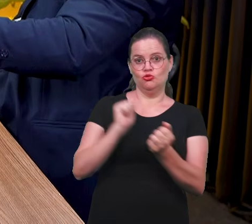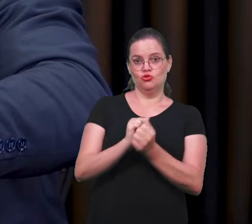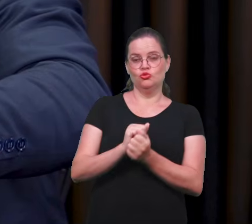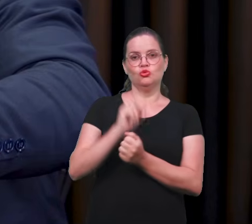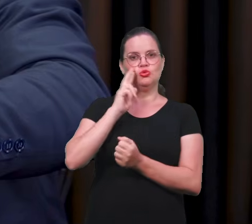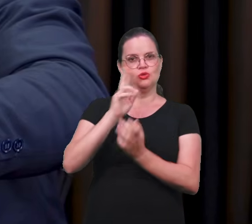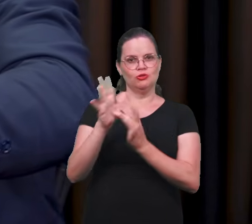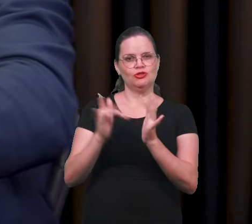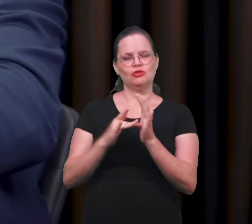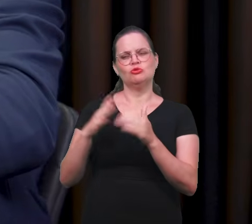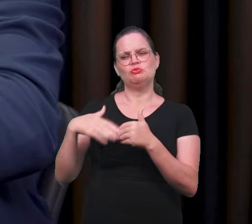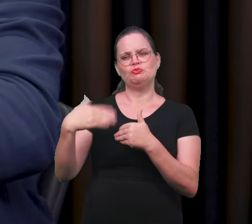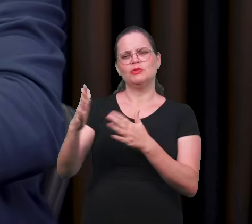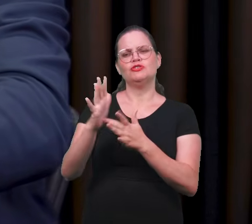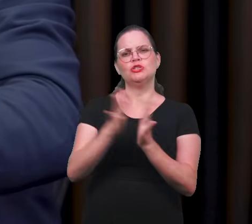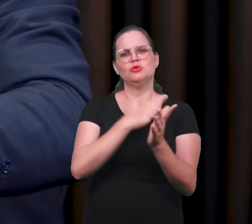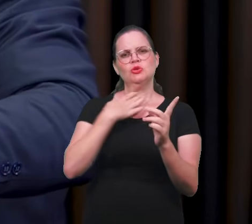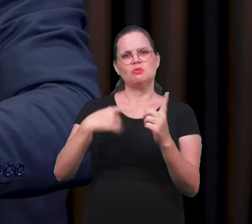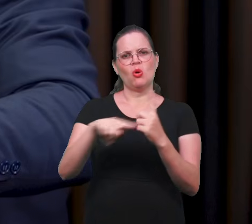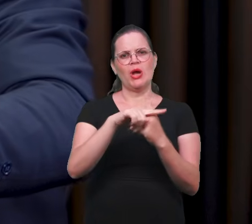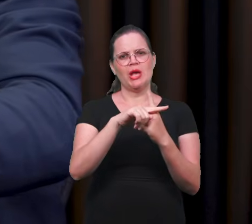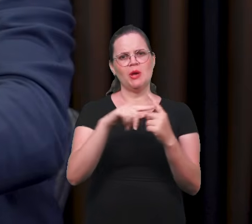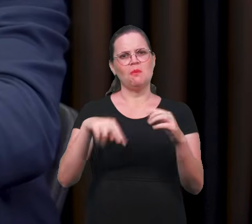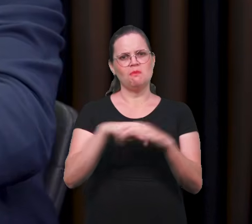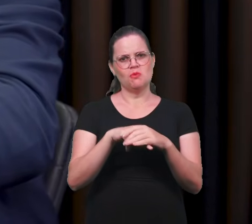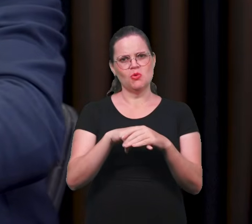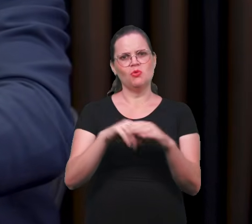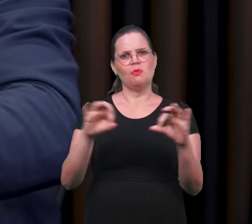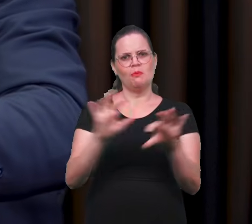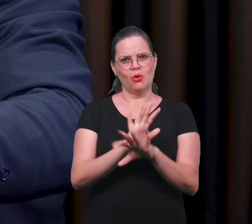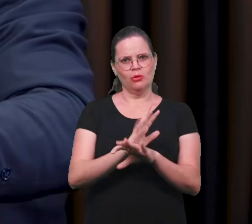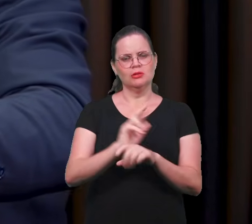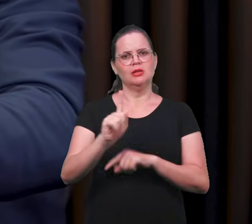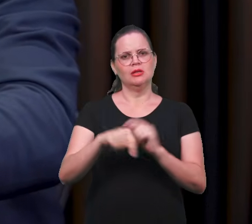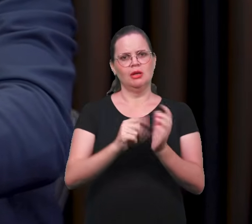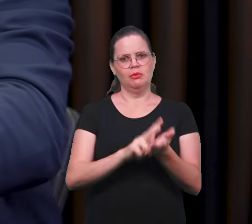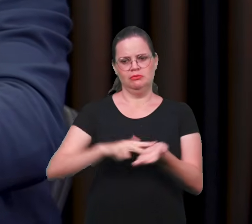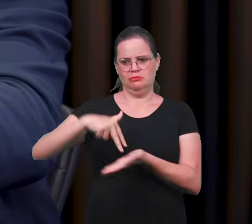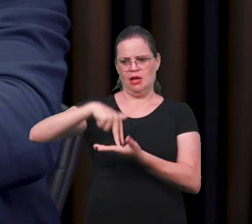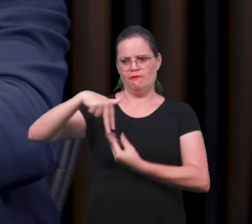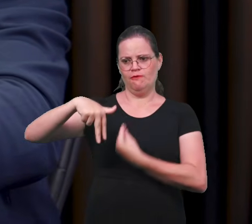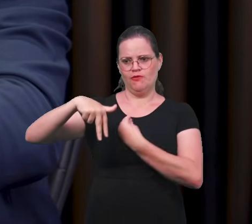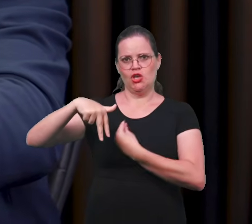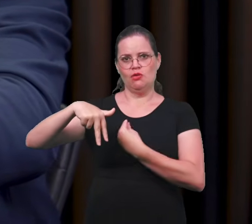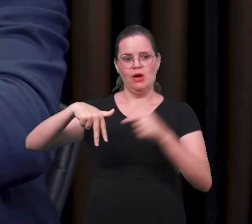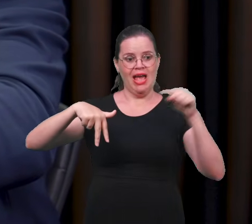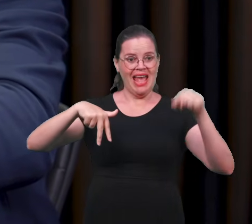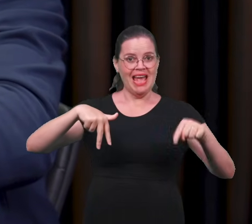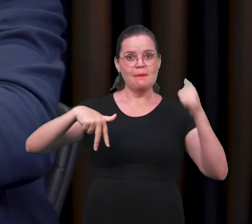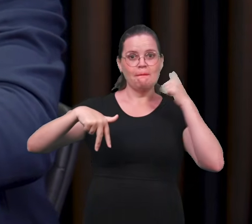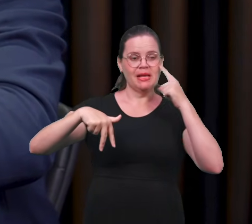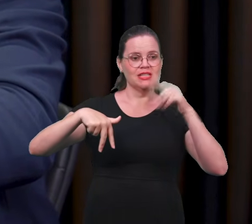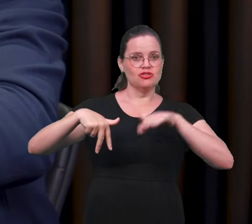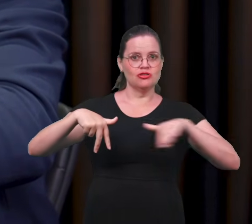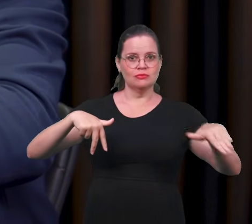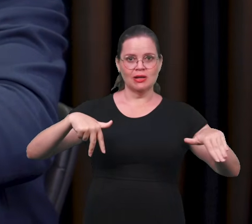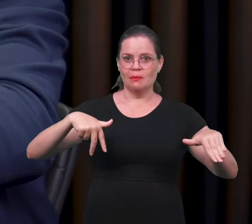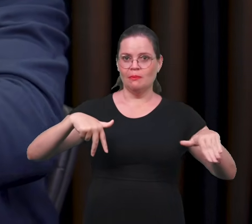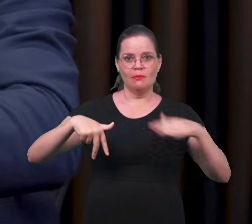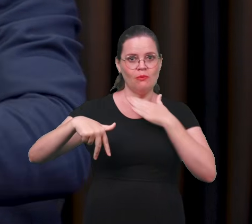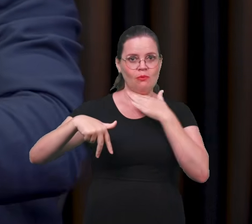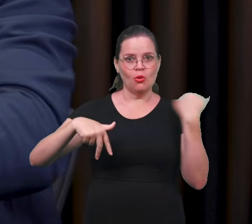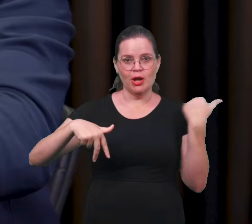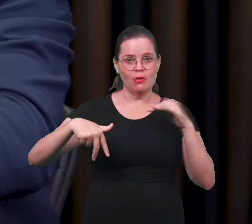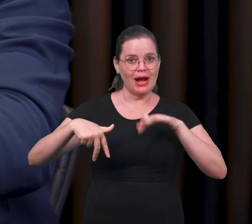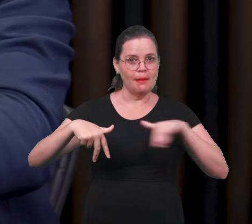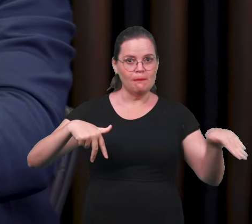mas aquele momento, né, foi uma manutenção ali maravilhosa. Pedro, tu me amas. E